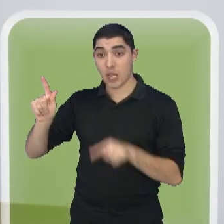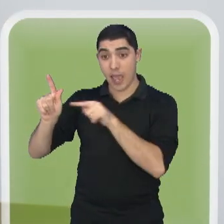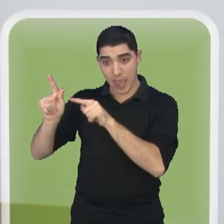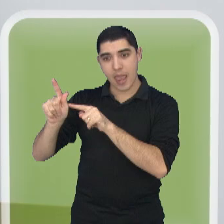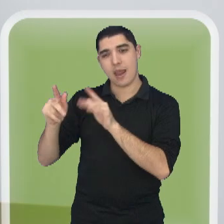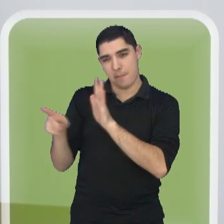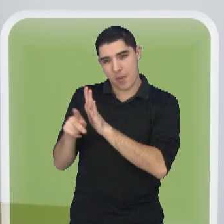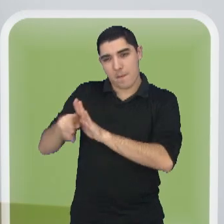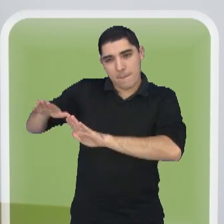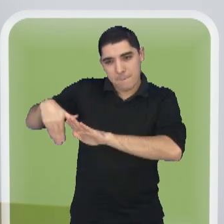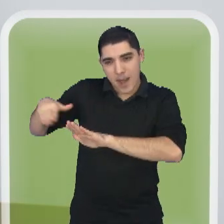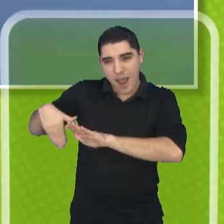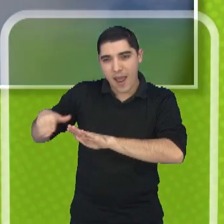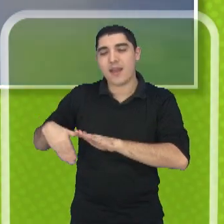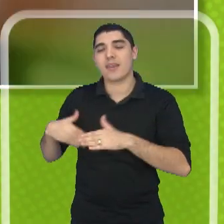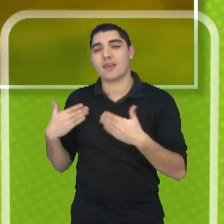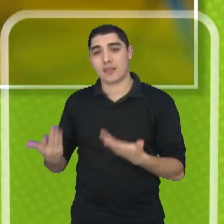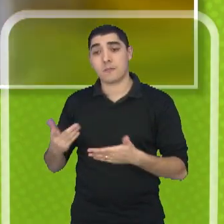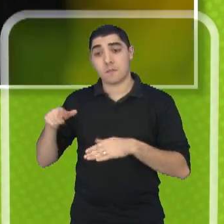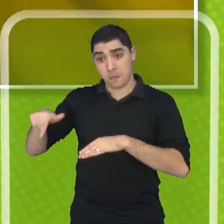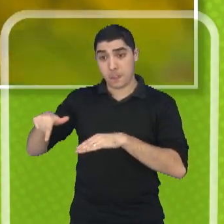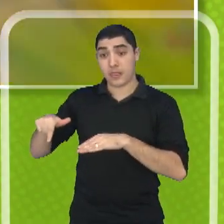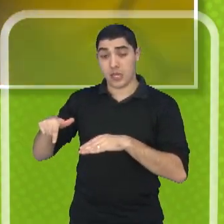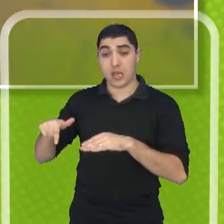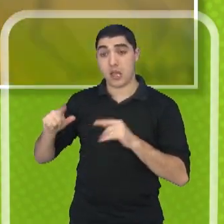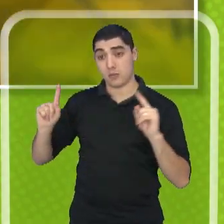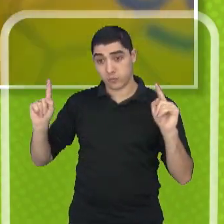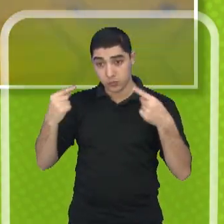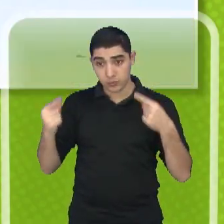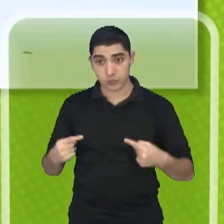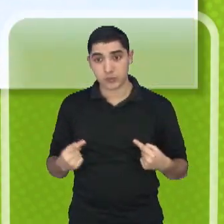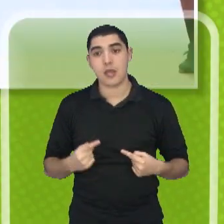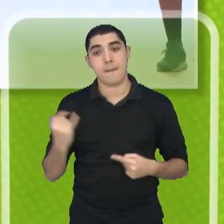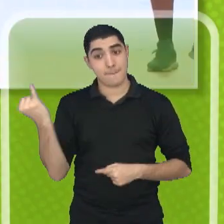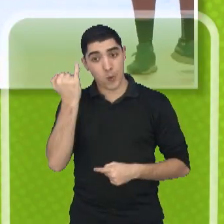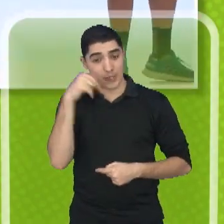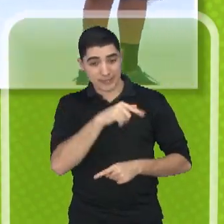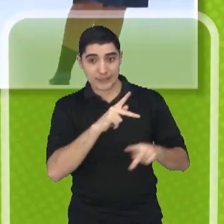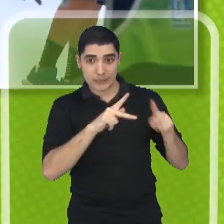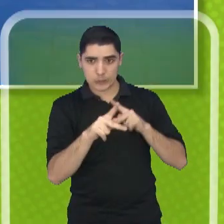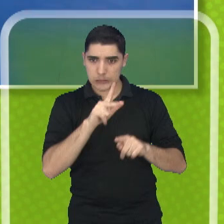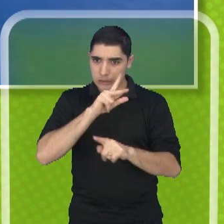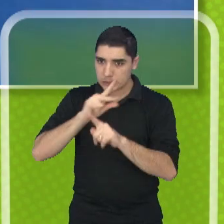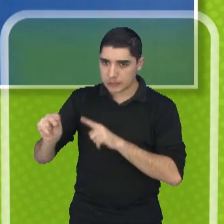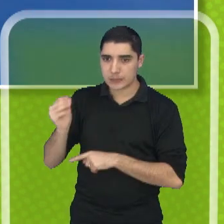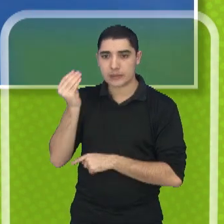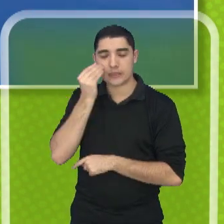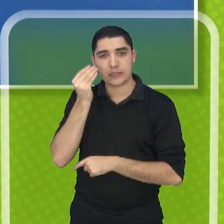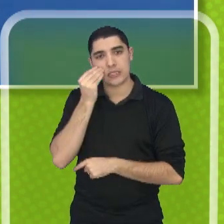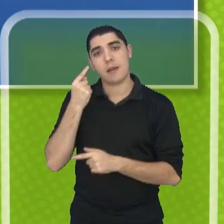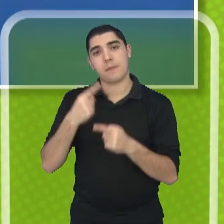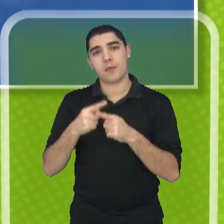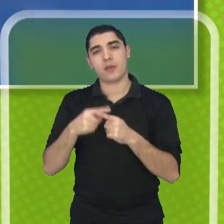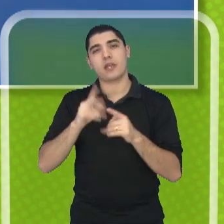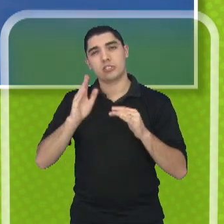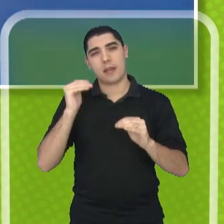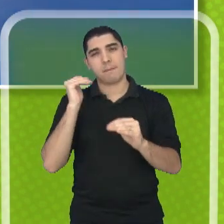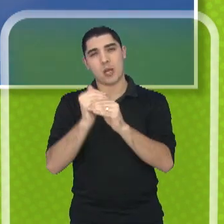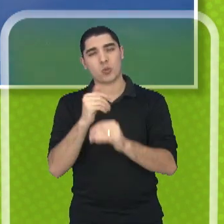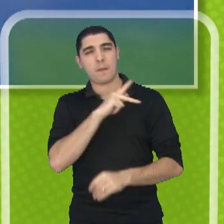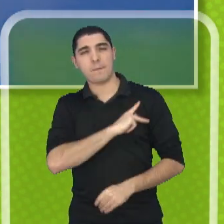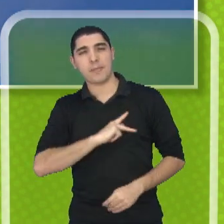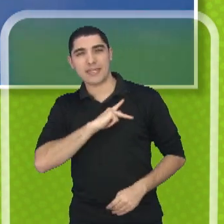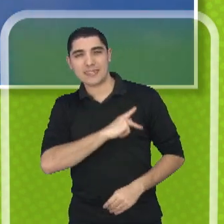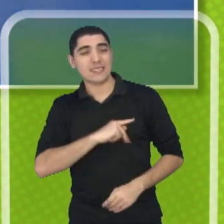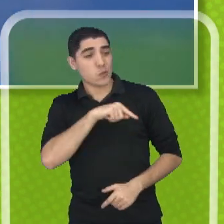litoral, um confronto aí importante para esse time do São José, que vem de um empate contra a Pina, num jogo que teve até